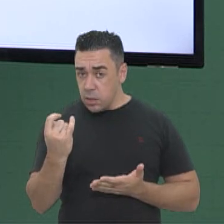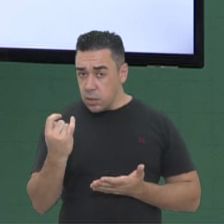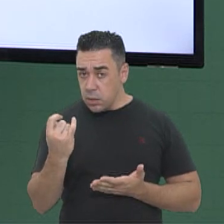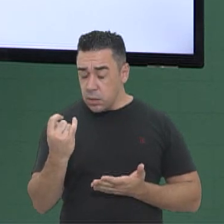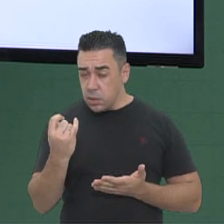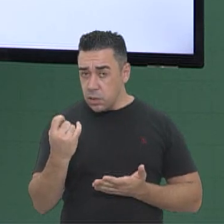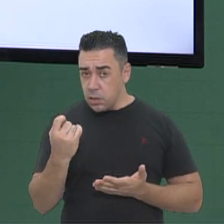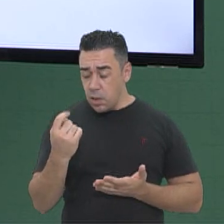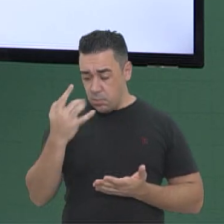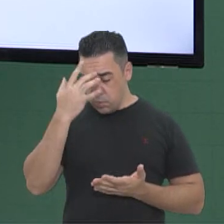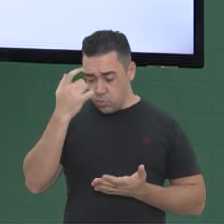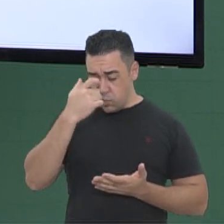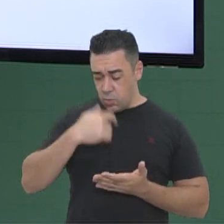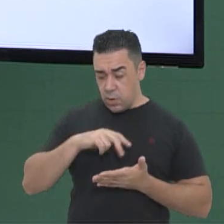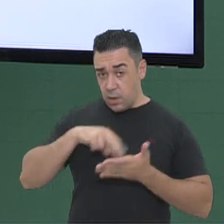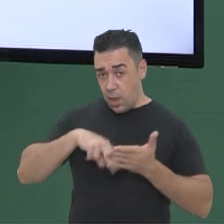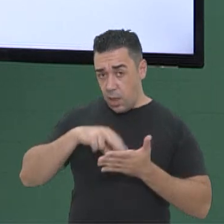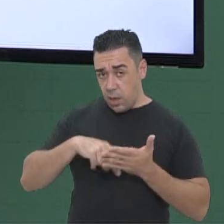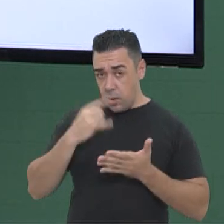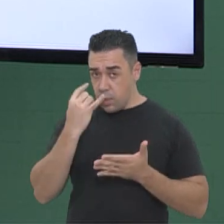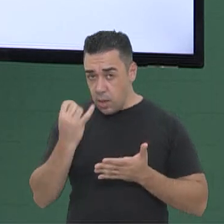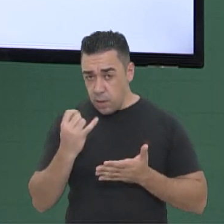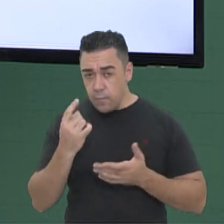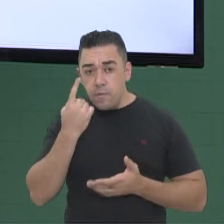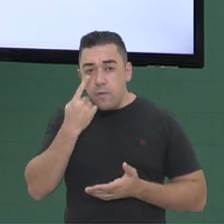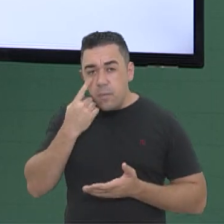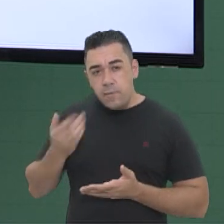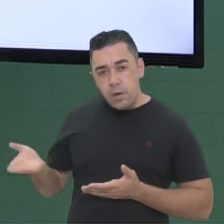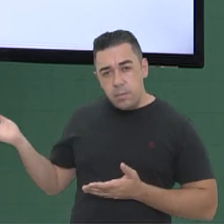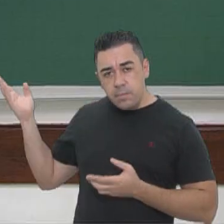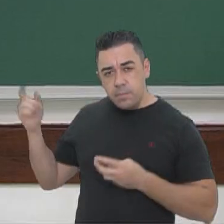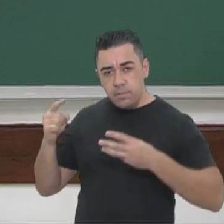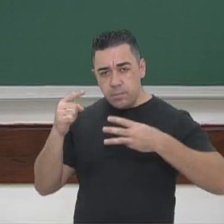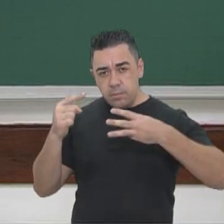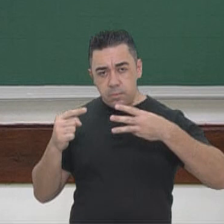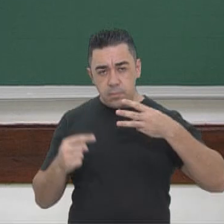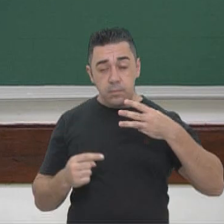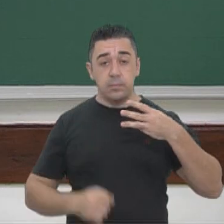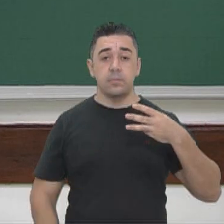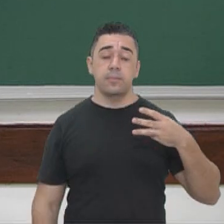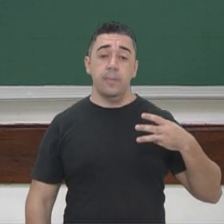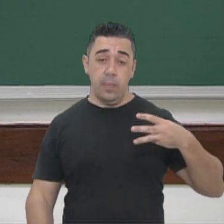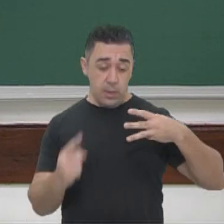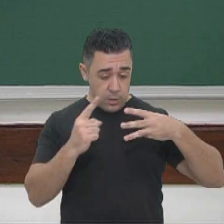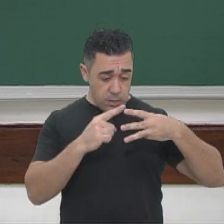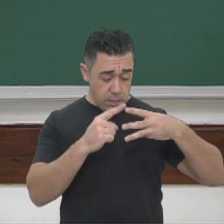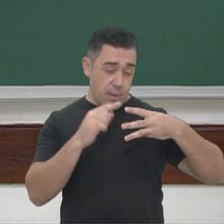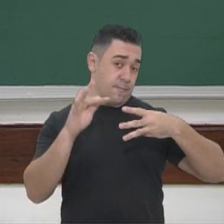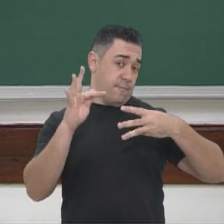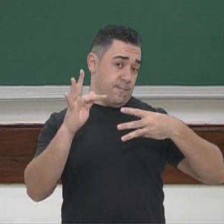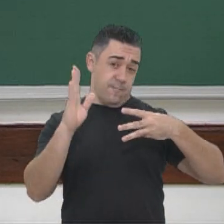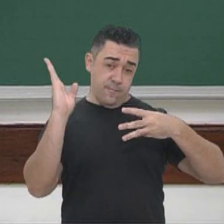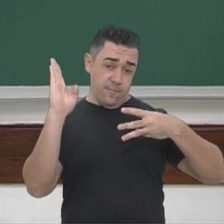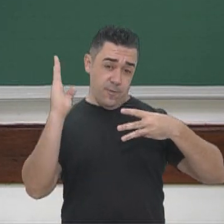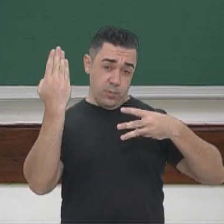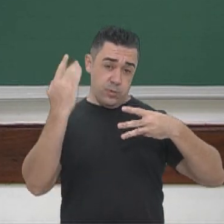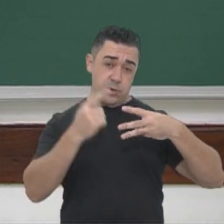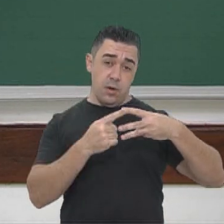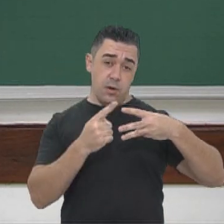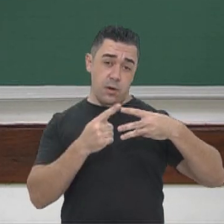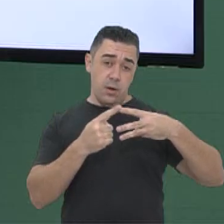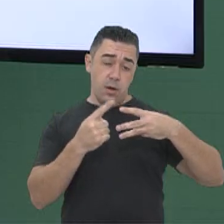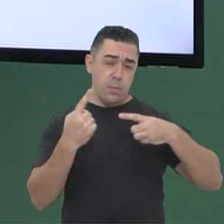atrair a atenção do leitor. Vamos averiguar? Somente a primeira é falsa. Por